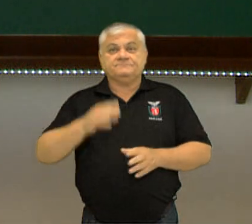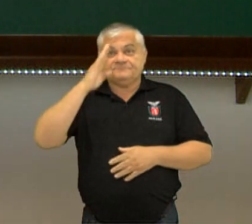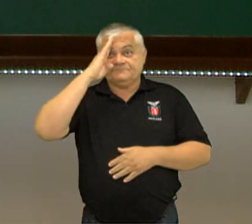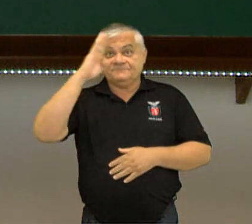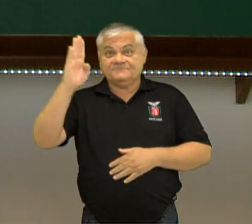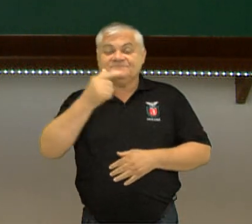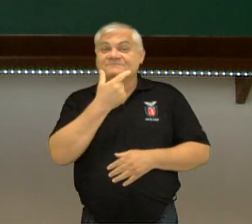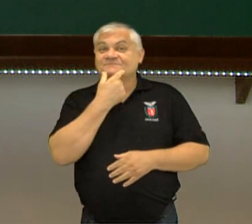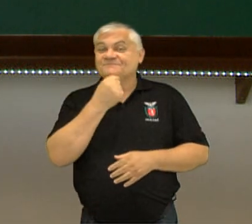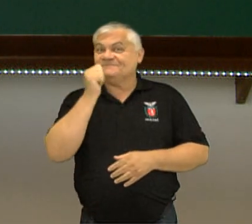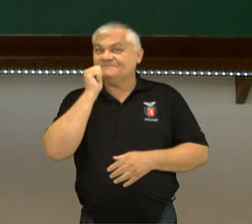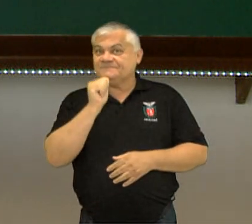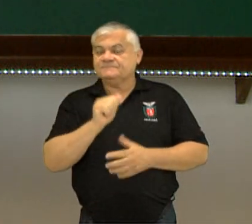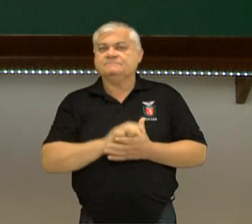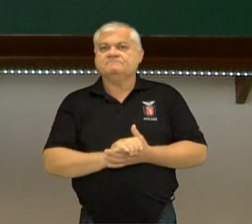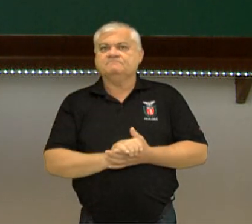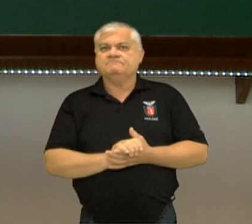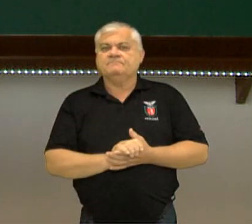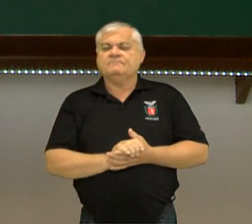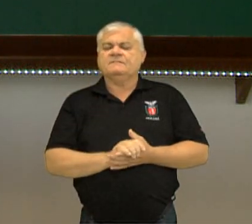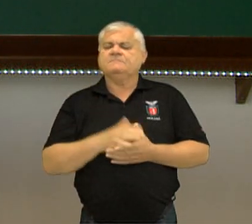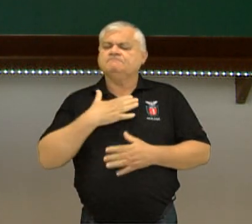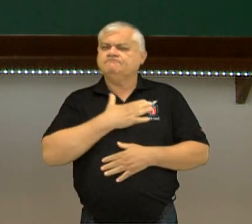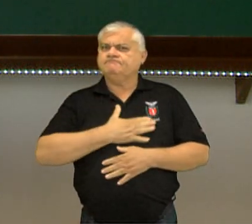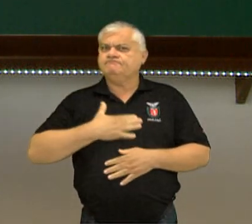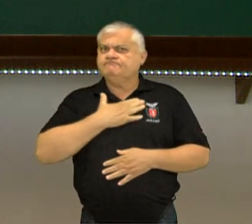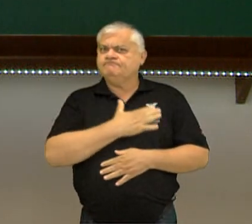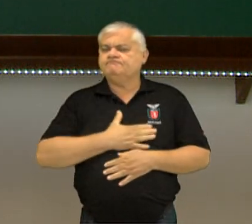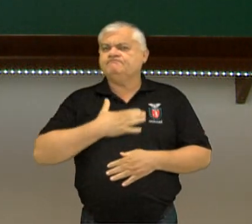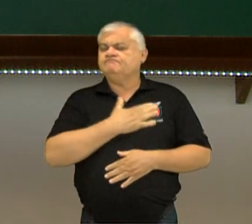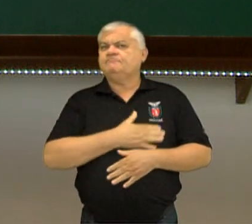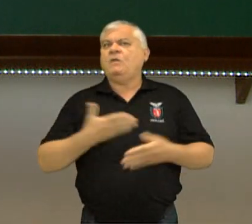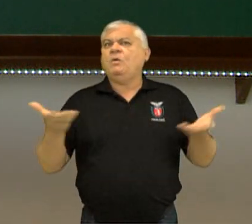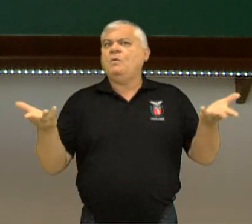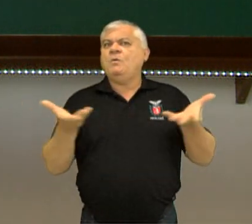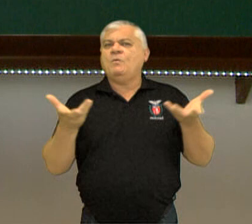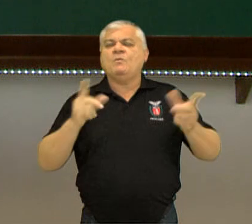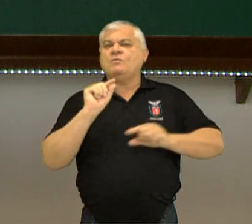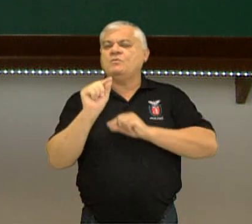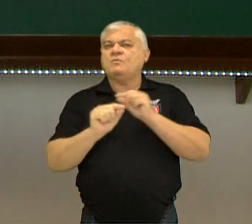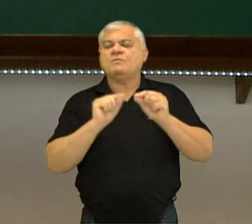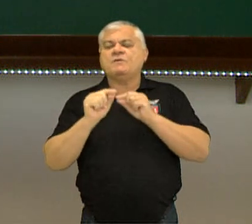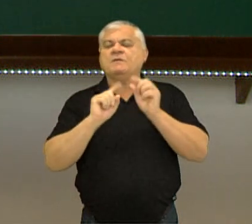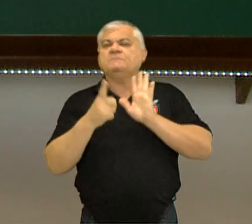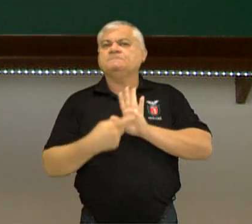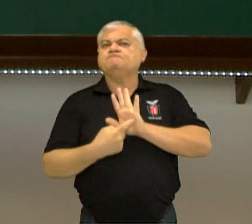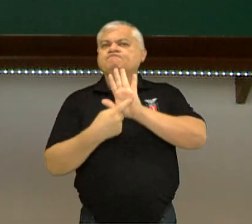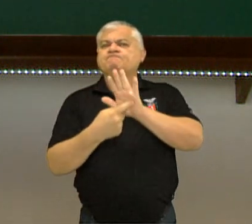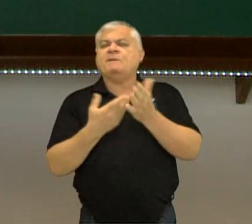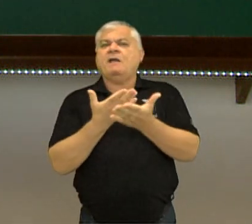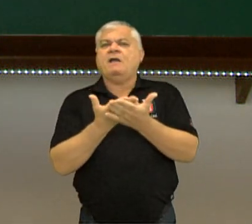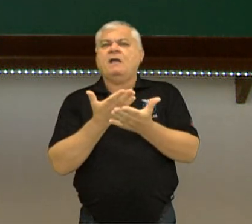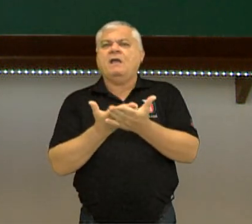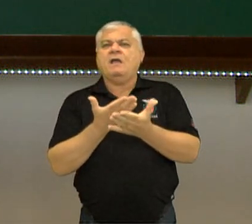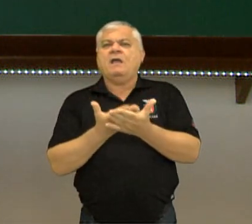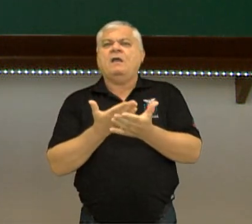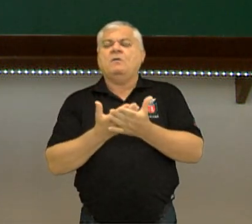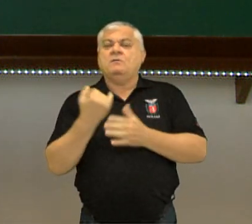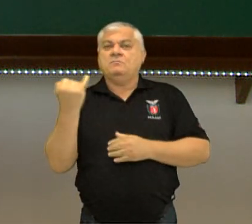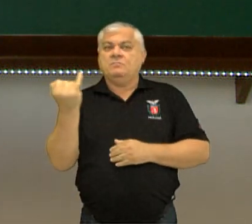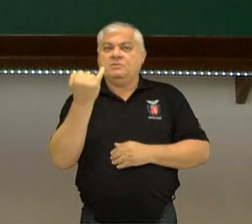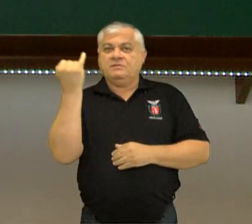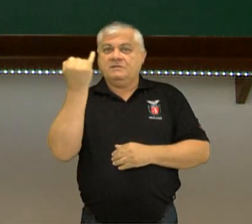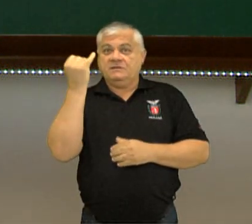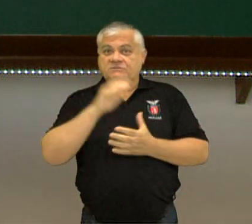Olá, senhoras e senhores, é com imenso prazer que hoje nós vamos trazer aqui uma aula para você, uma aula bem